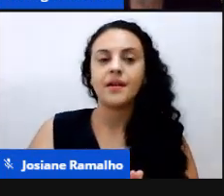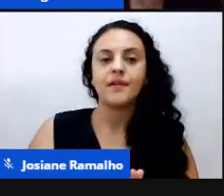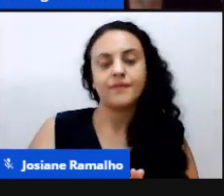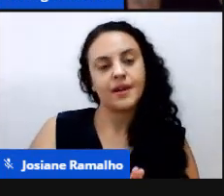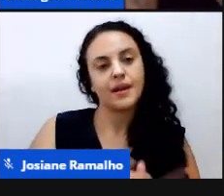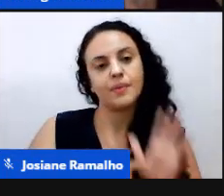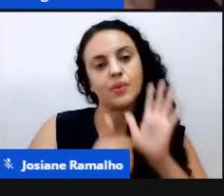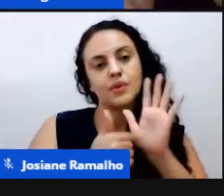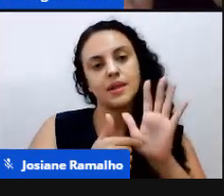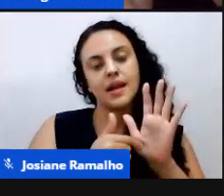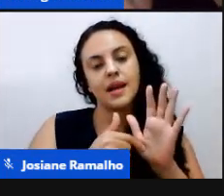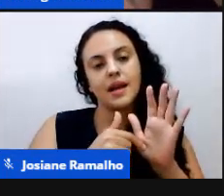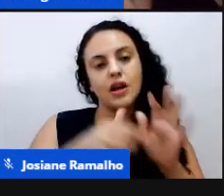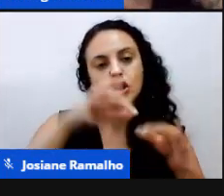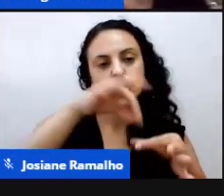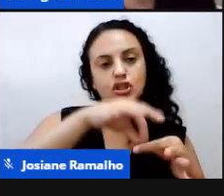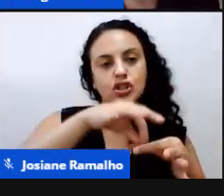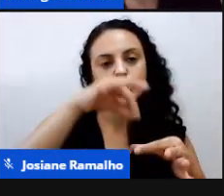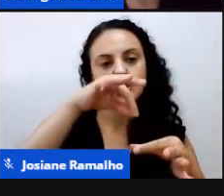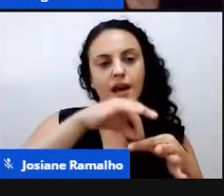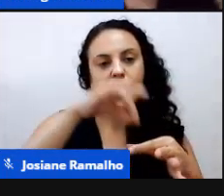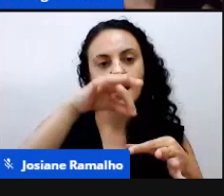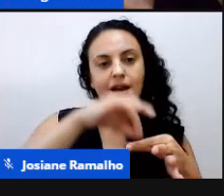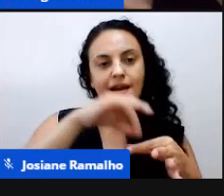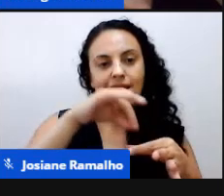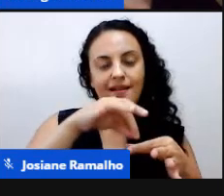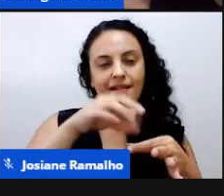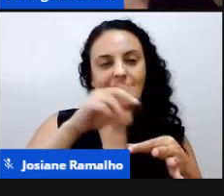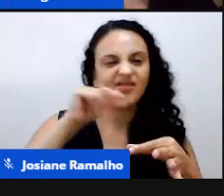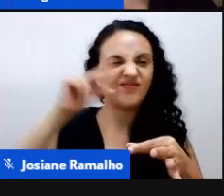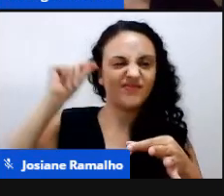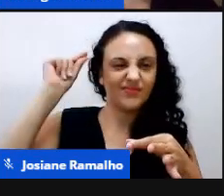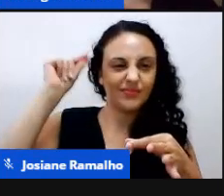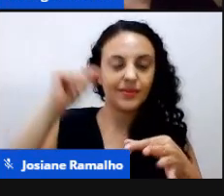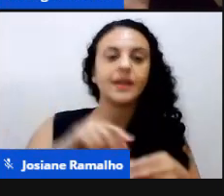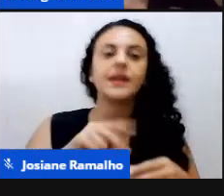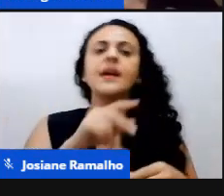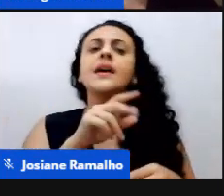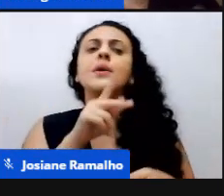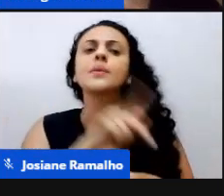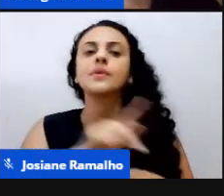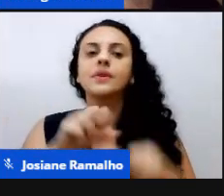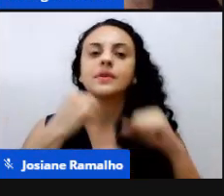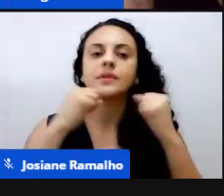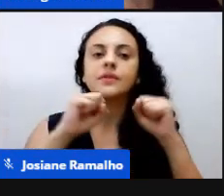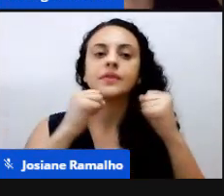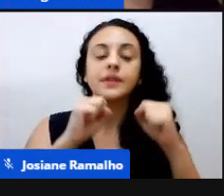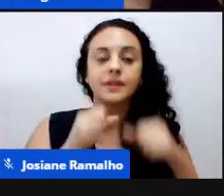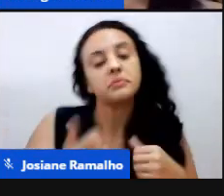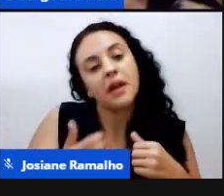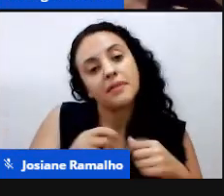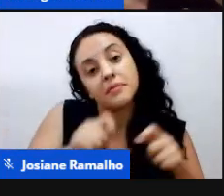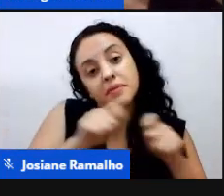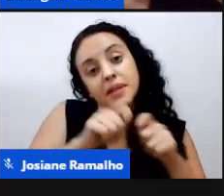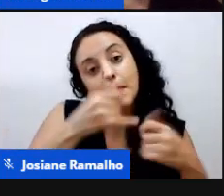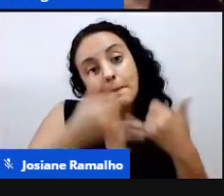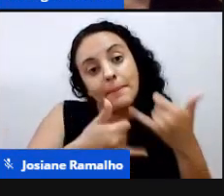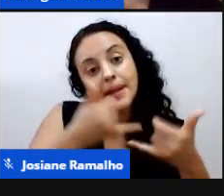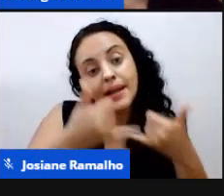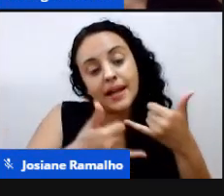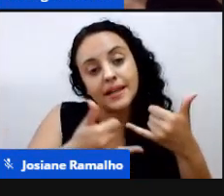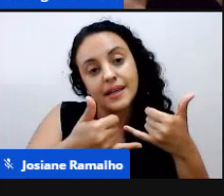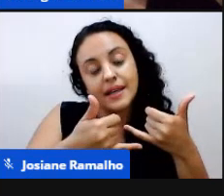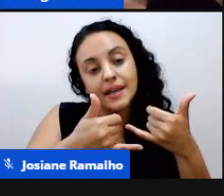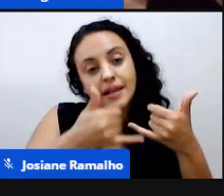medicinais da época da minha avó. E a educação física? A educação física vai trabalhar brincadeiras folclóricas. Olha como tudo